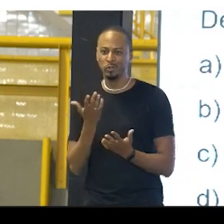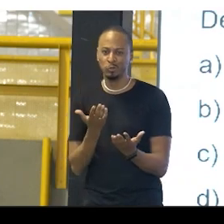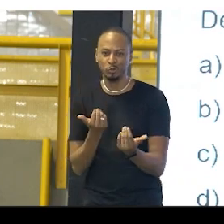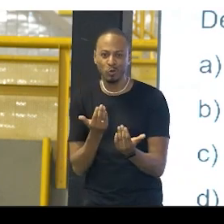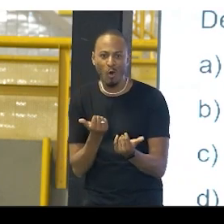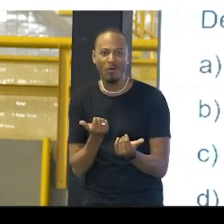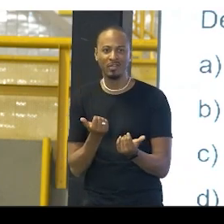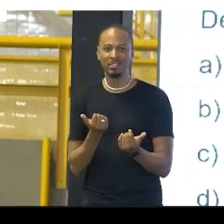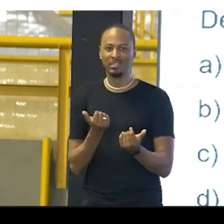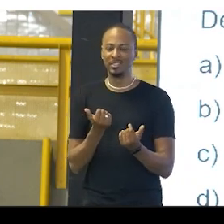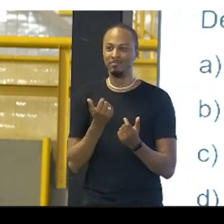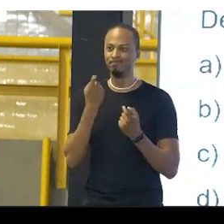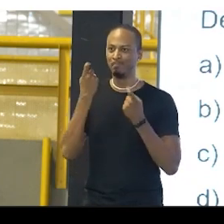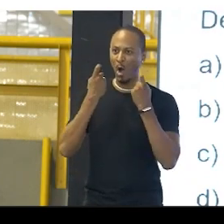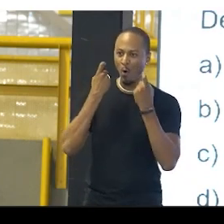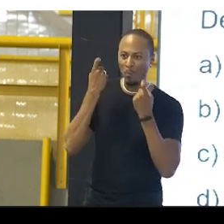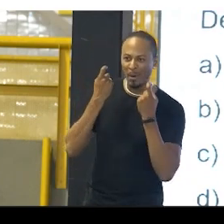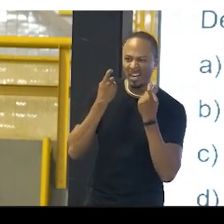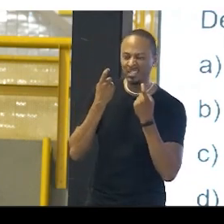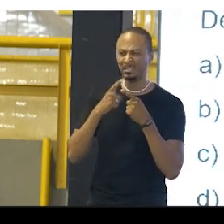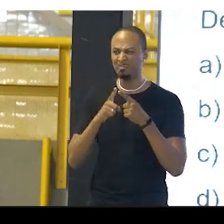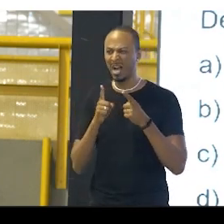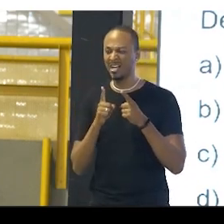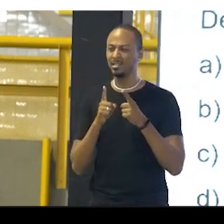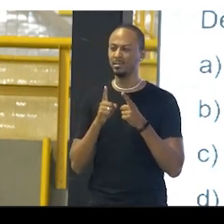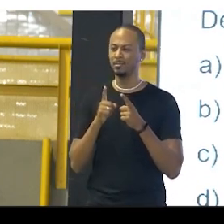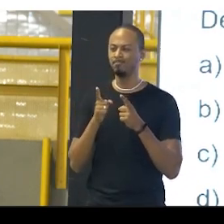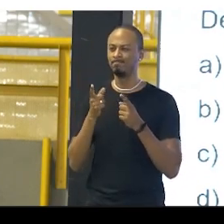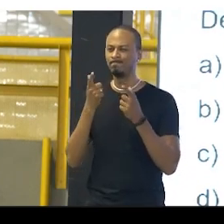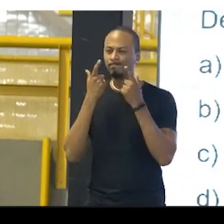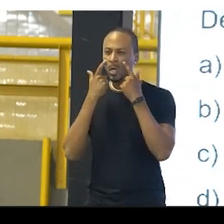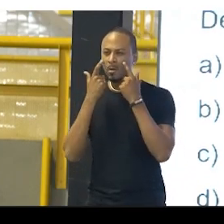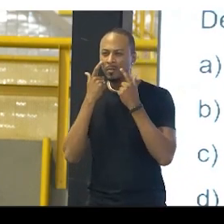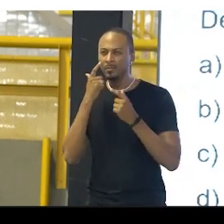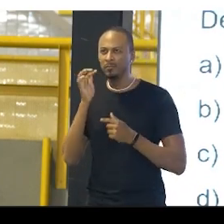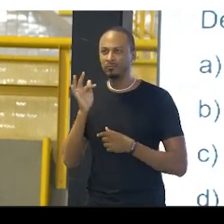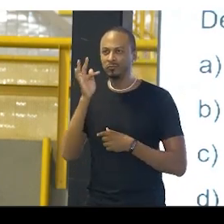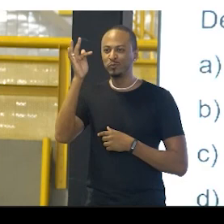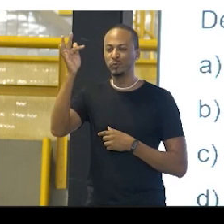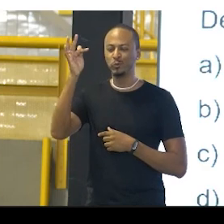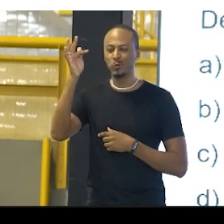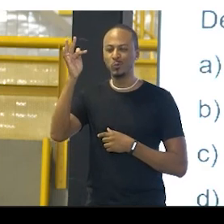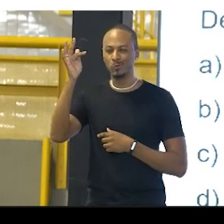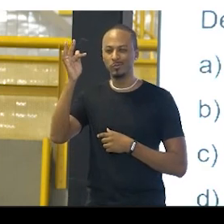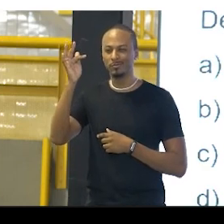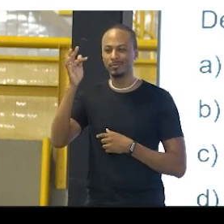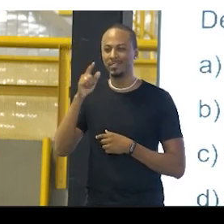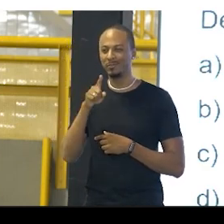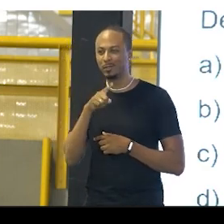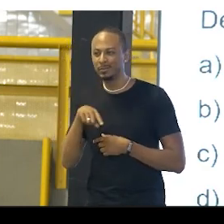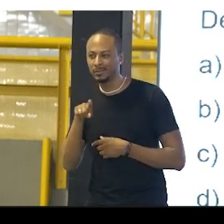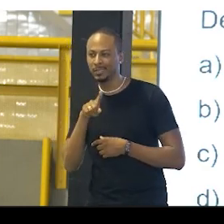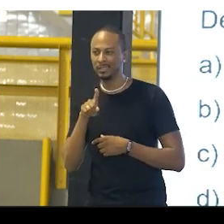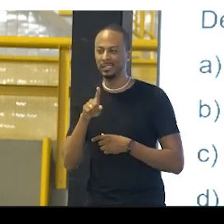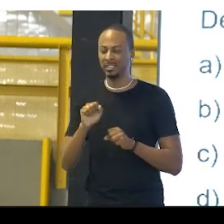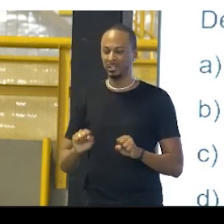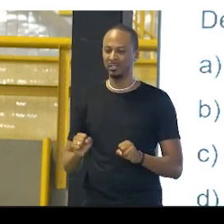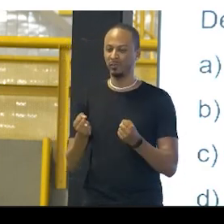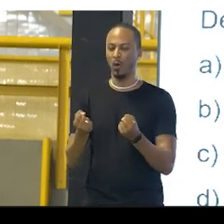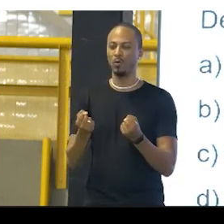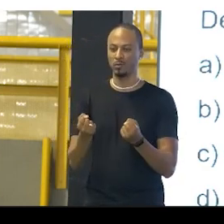tanta lição de educação, porque a primeira regra que a gente tem em termos educacionais é saber